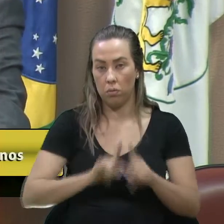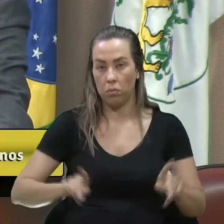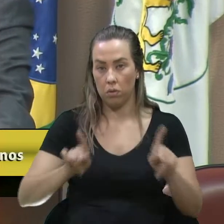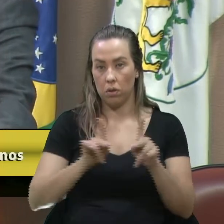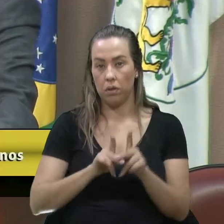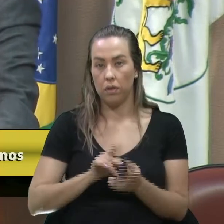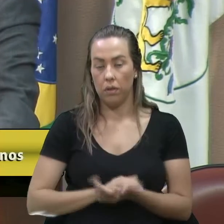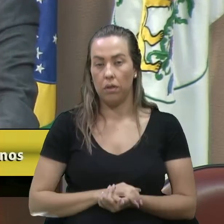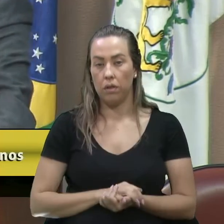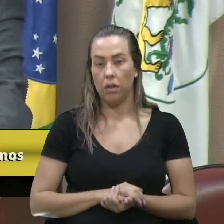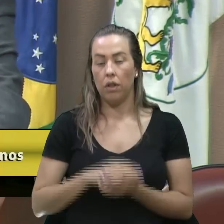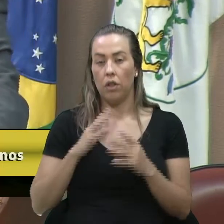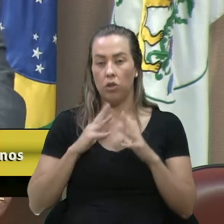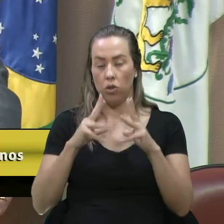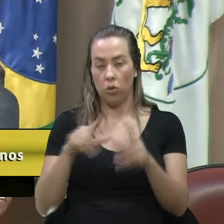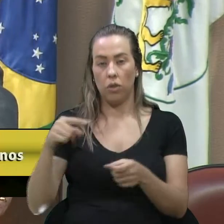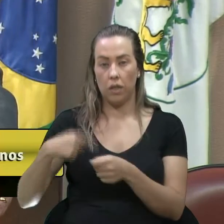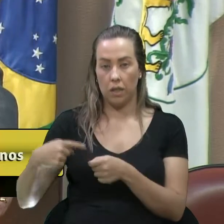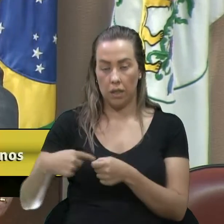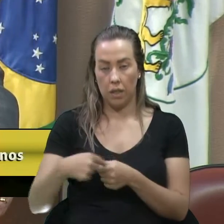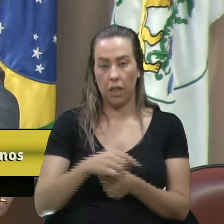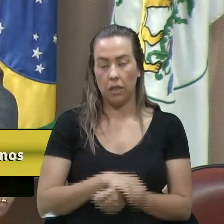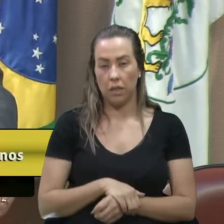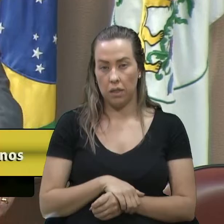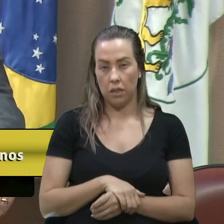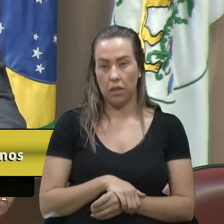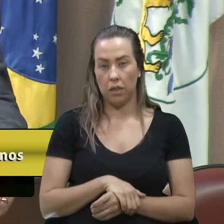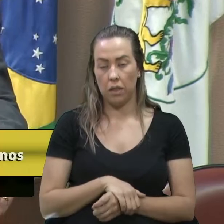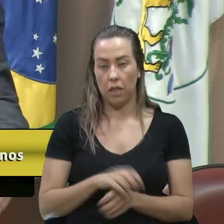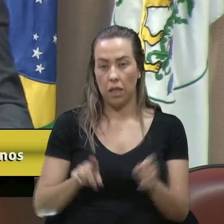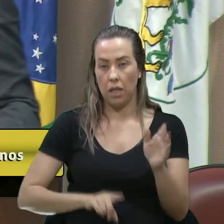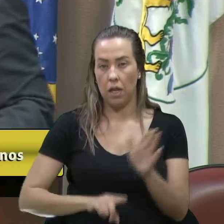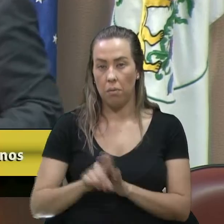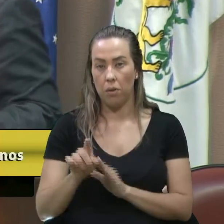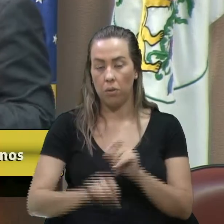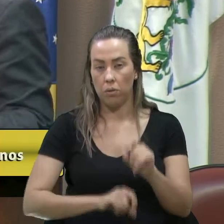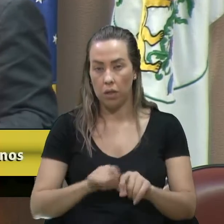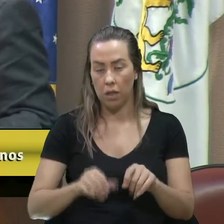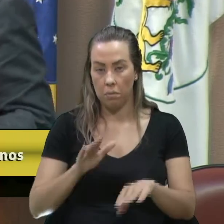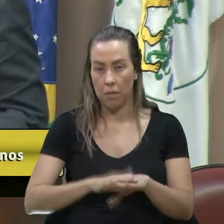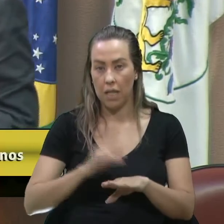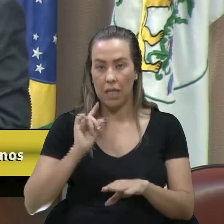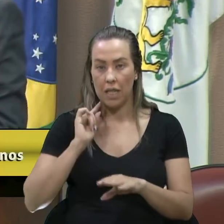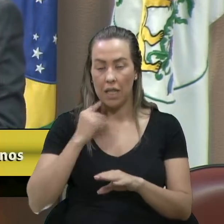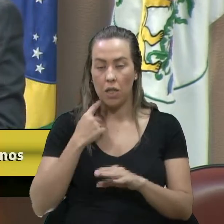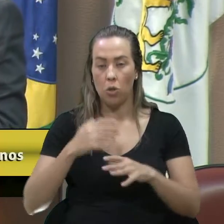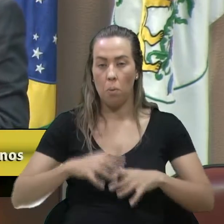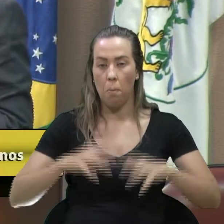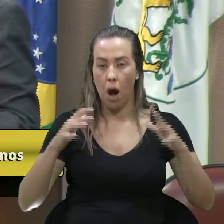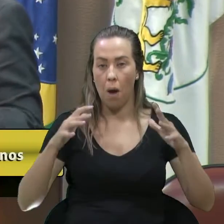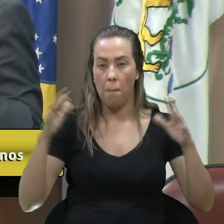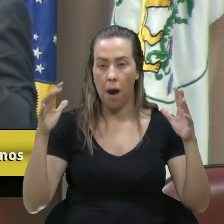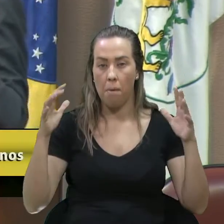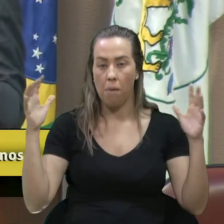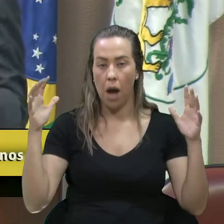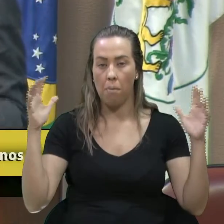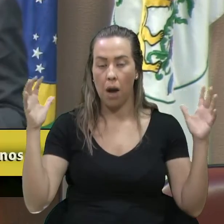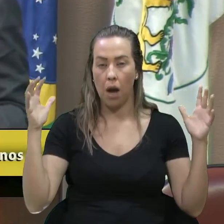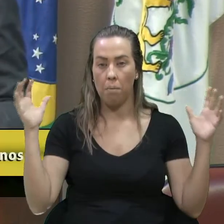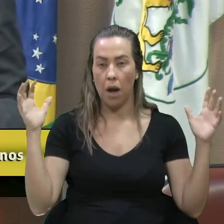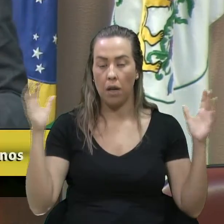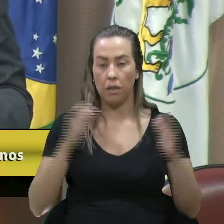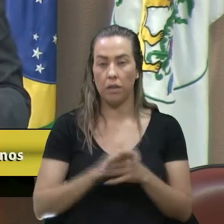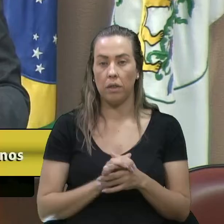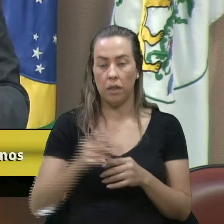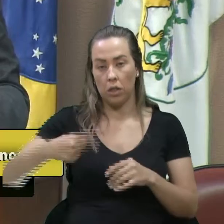populacional de todas as cidades, e a pergunta que fica, mais lixo vai sendo gerado, e mais